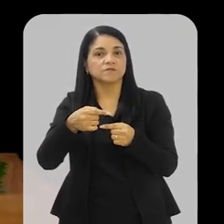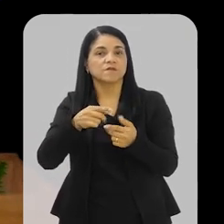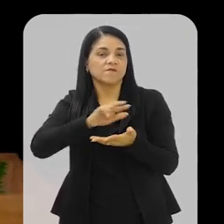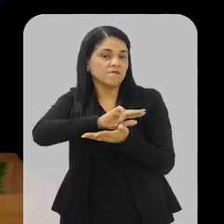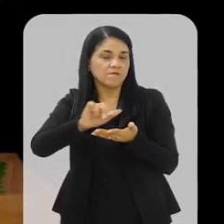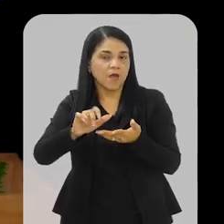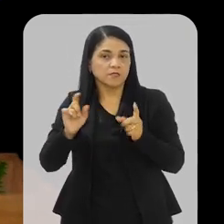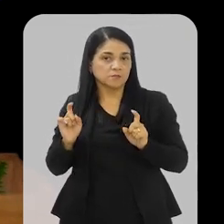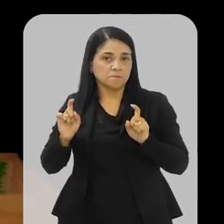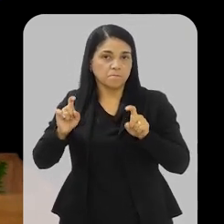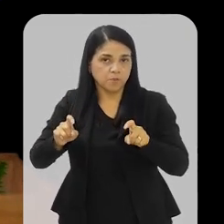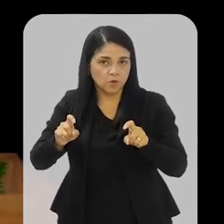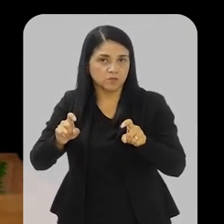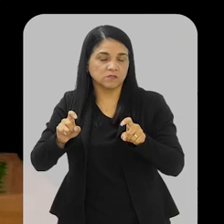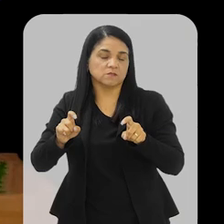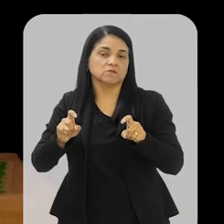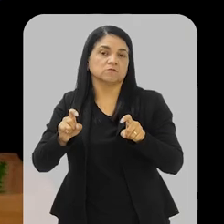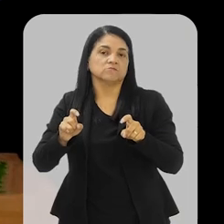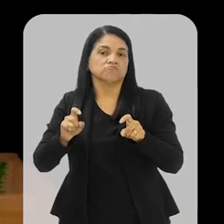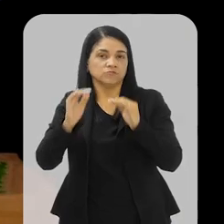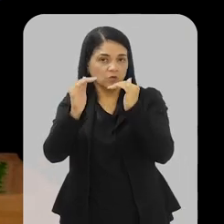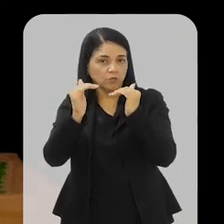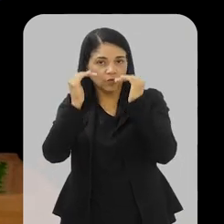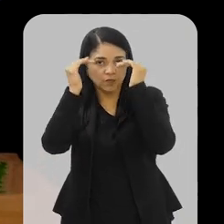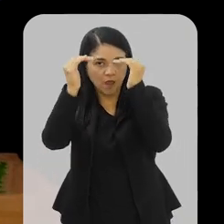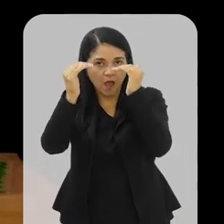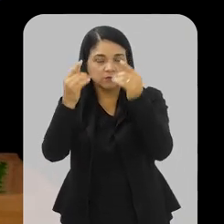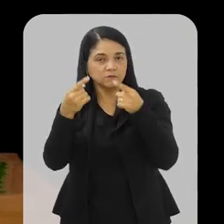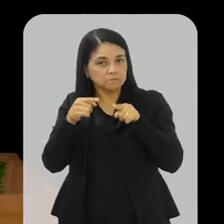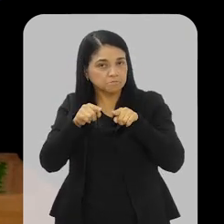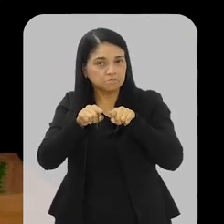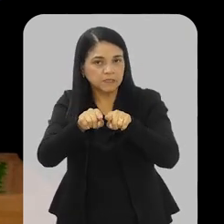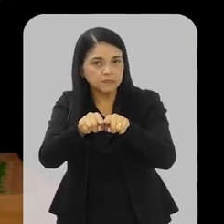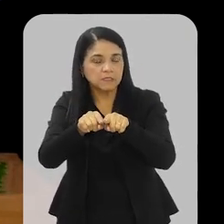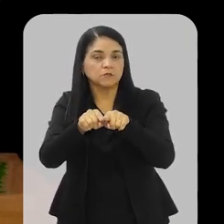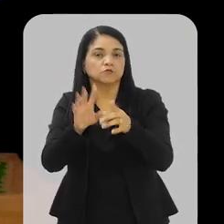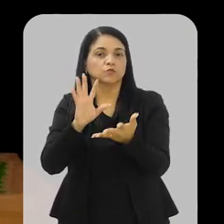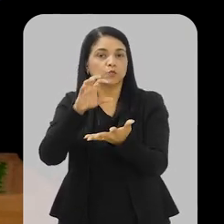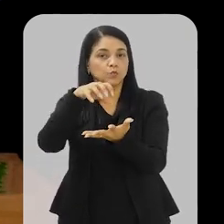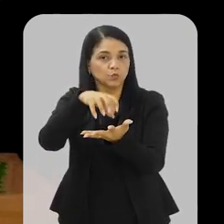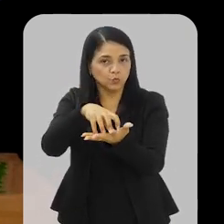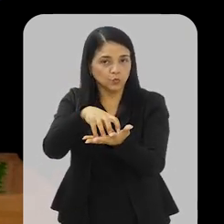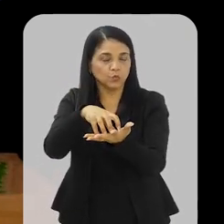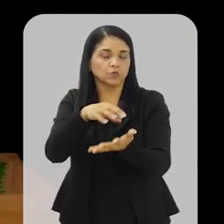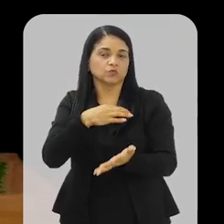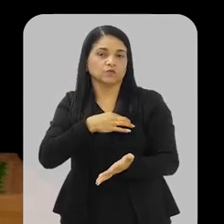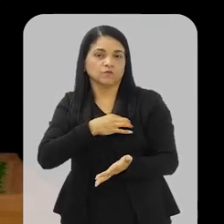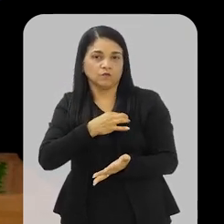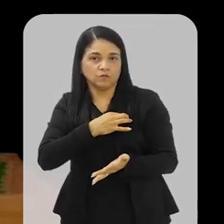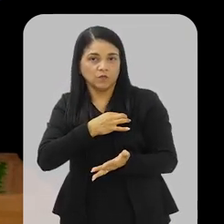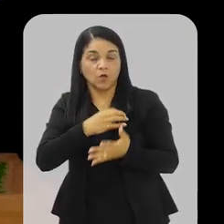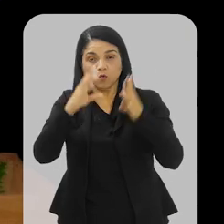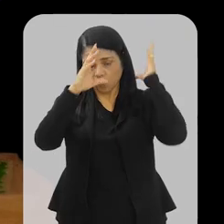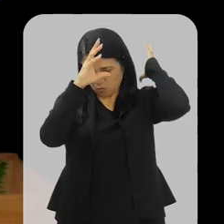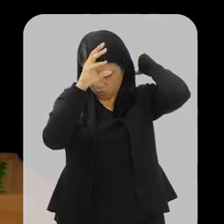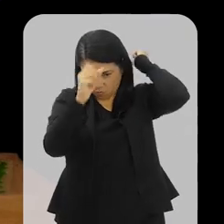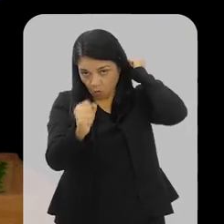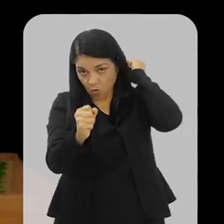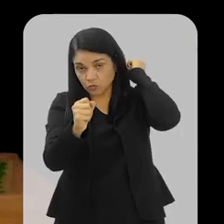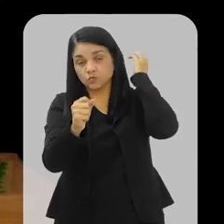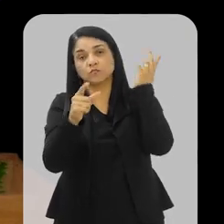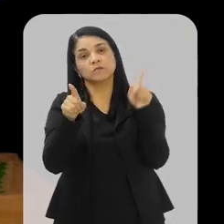posse de várias outras autoridades e parceiros desse núcleo que são os parceiros são os membros voluntários aonde nós vamos ter vários